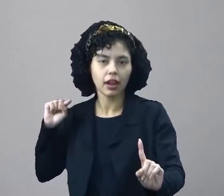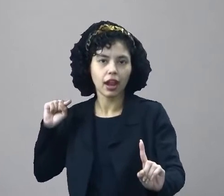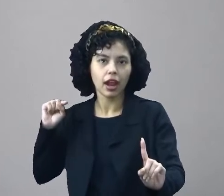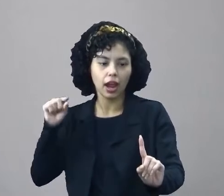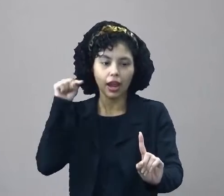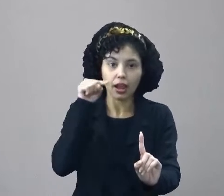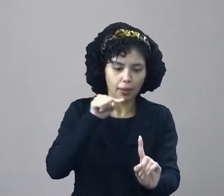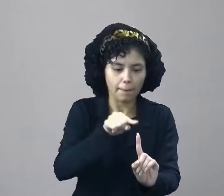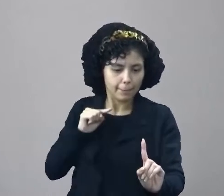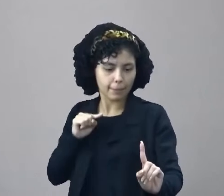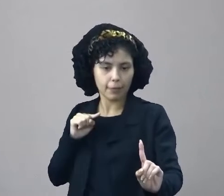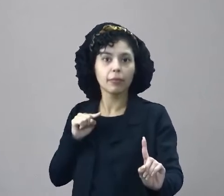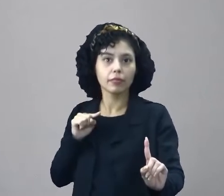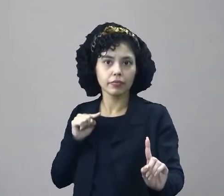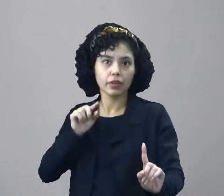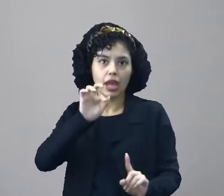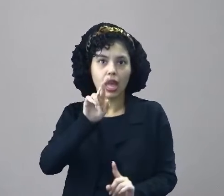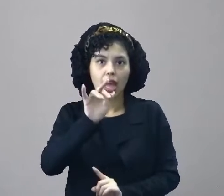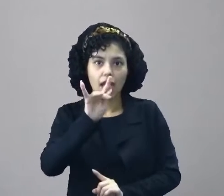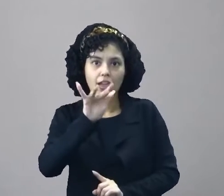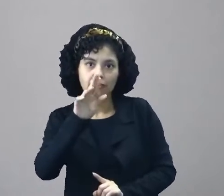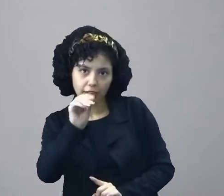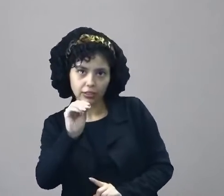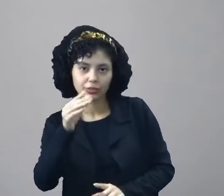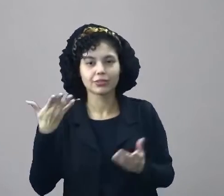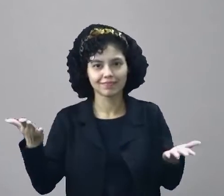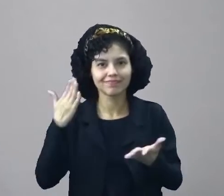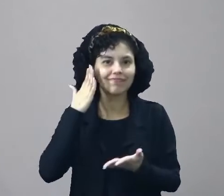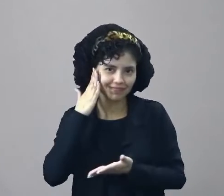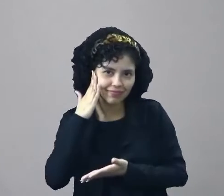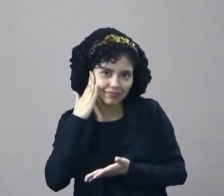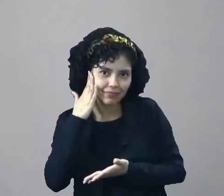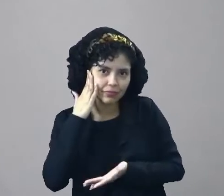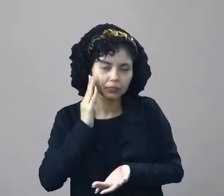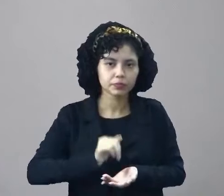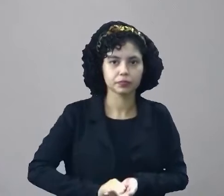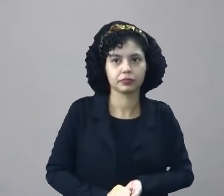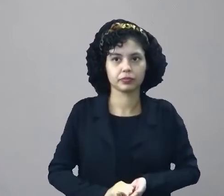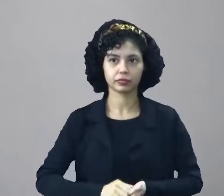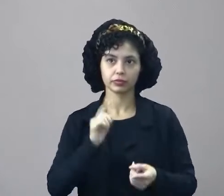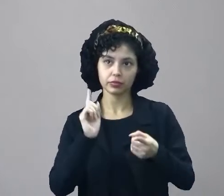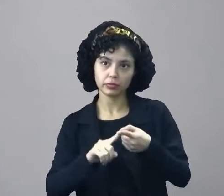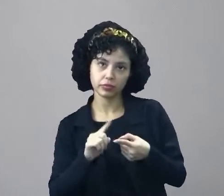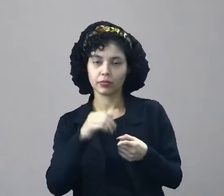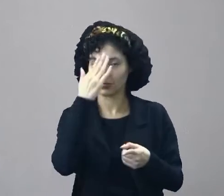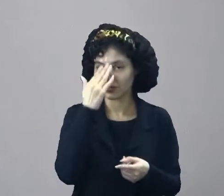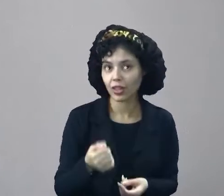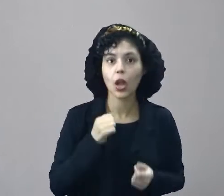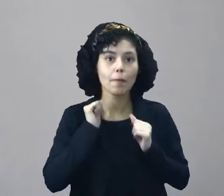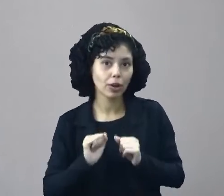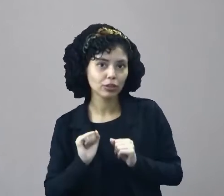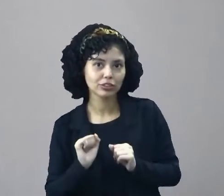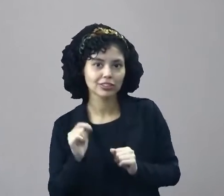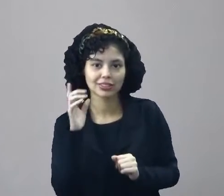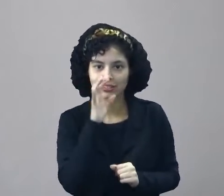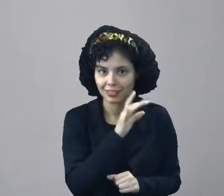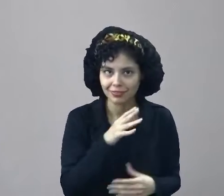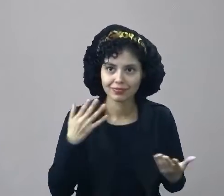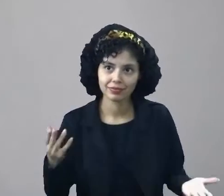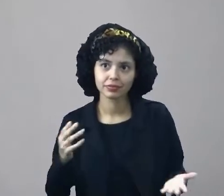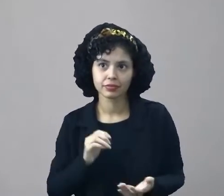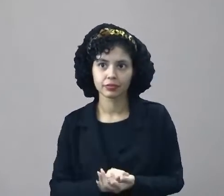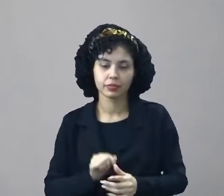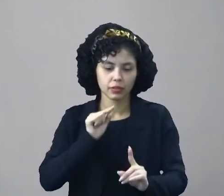vela no fogo, o que vai acontecer? Rapidamente eu tiro o meu dedo da vela, porque eu sei que eu fui queimado, meu